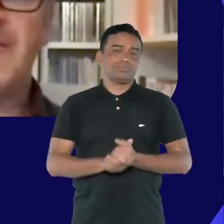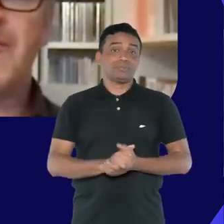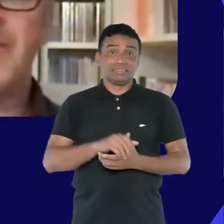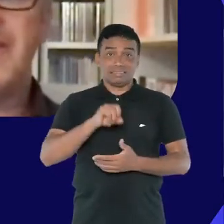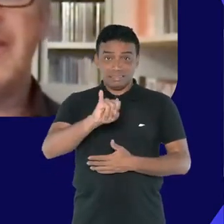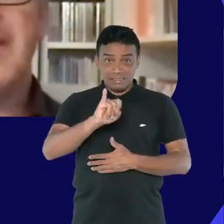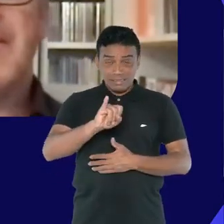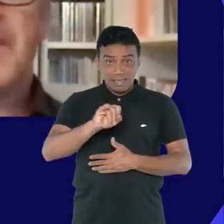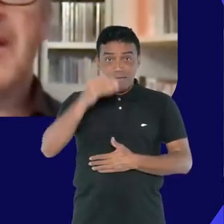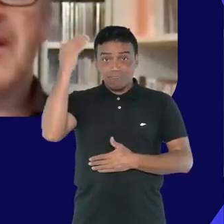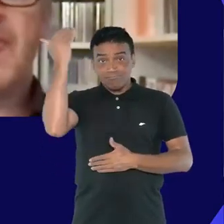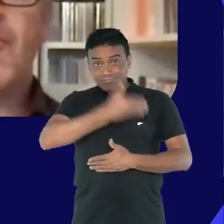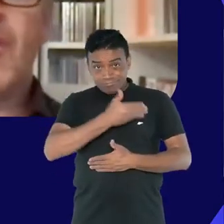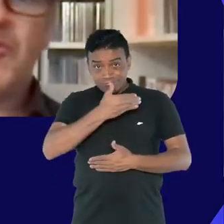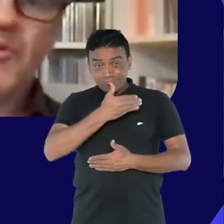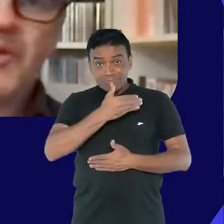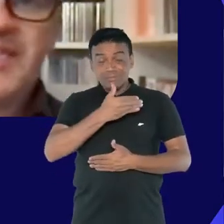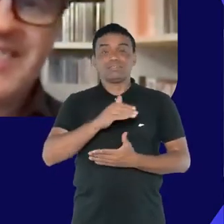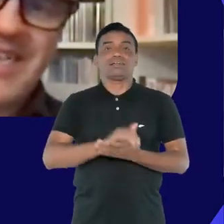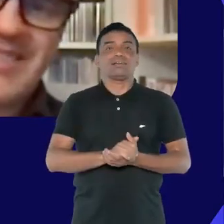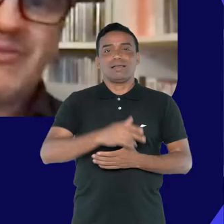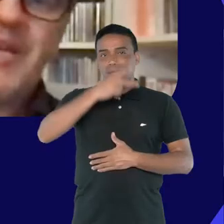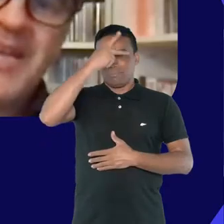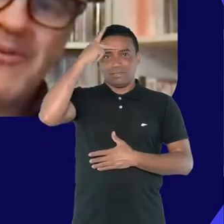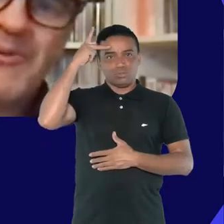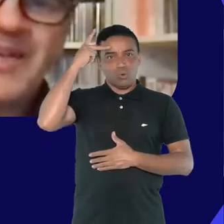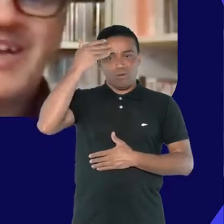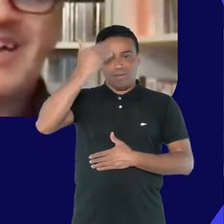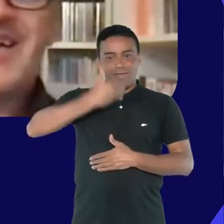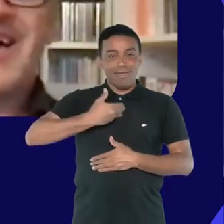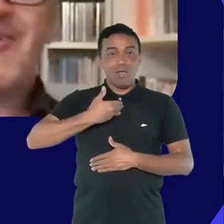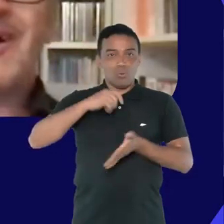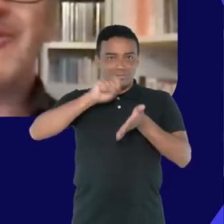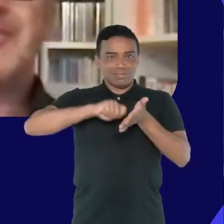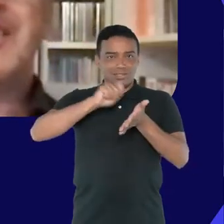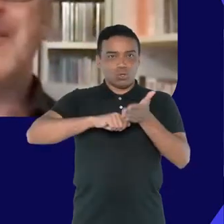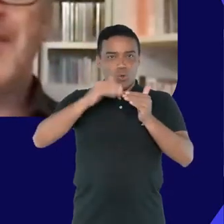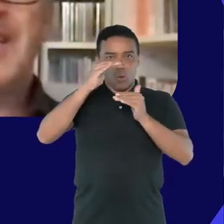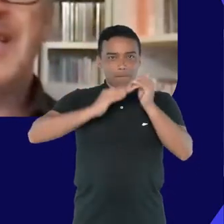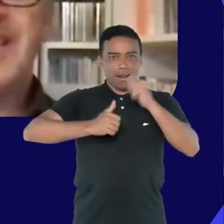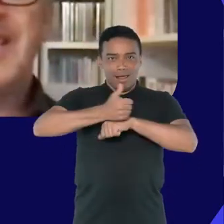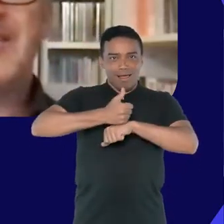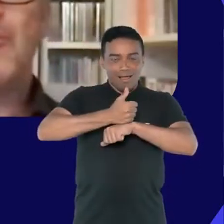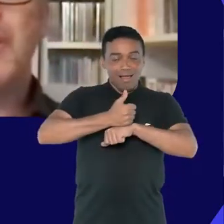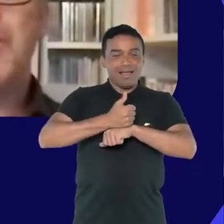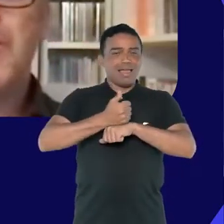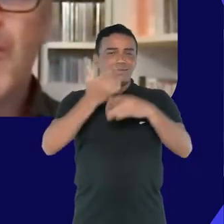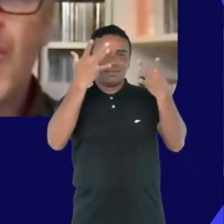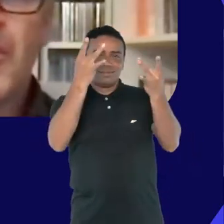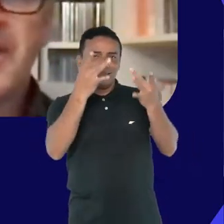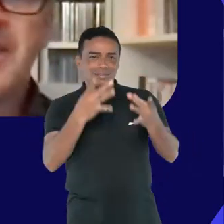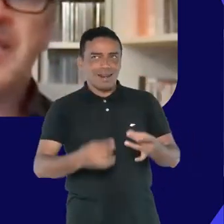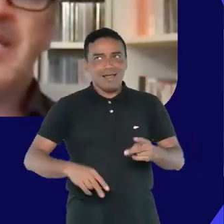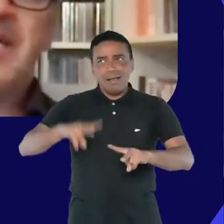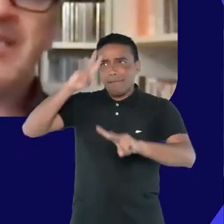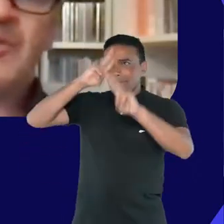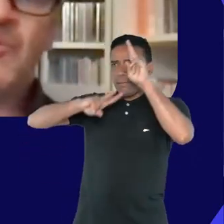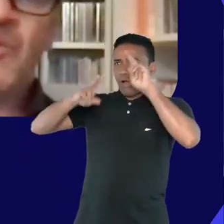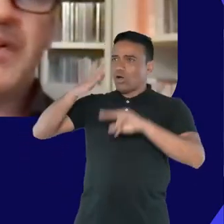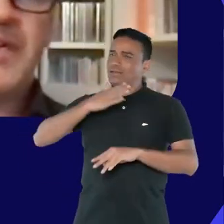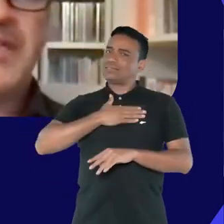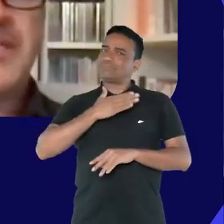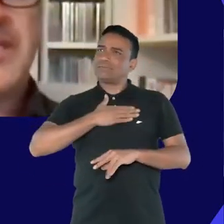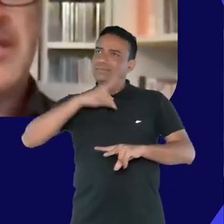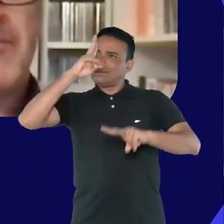é facto que o autor, neste caso eu, ao descrever aqui as suas memórias,